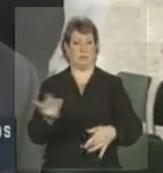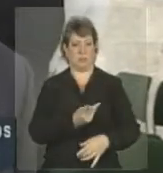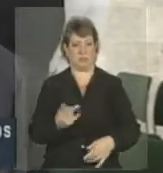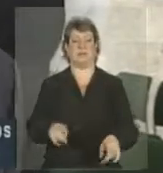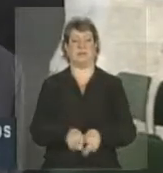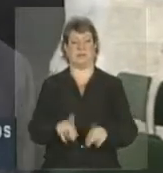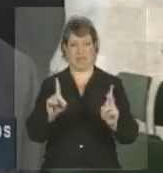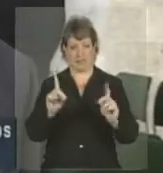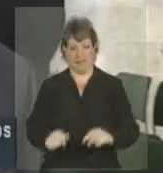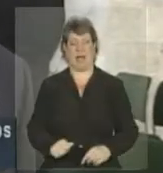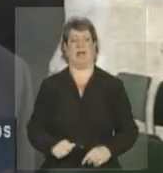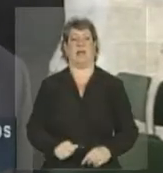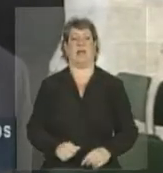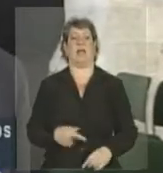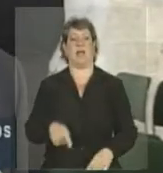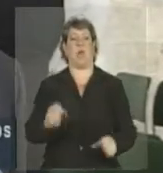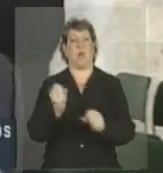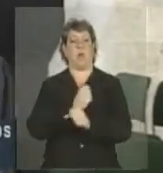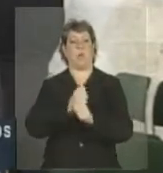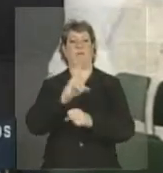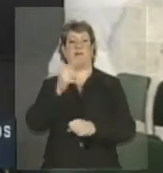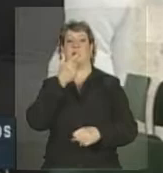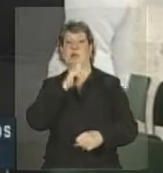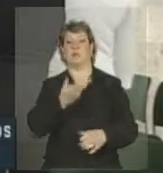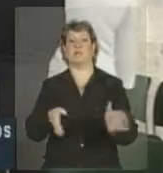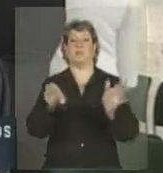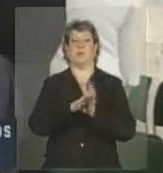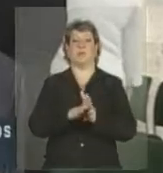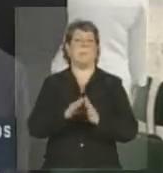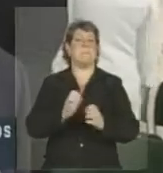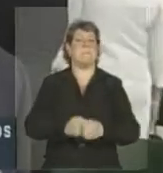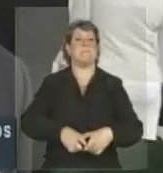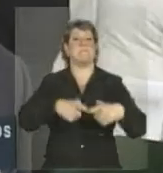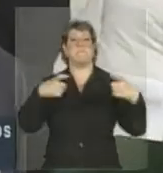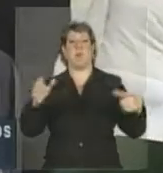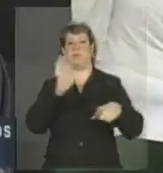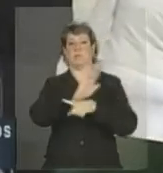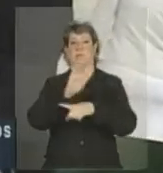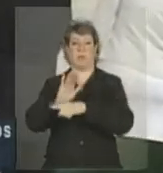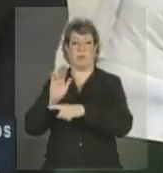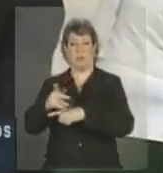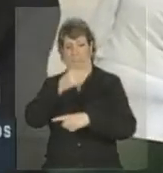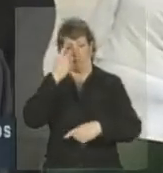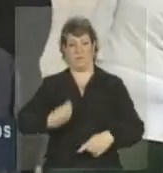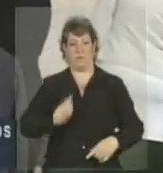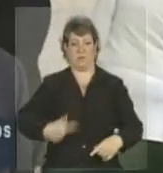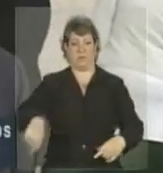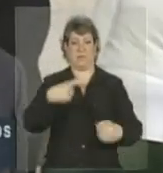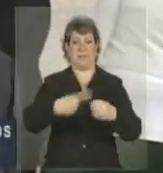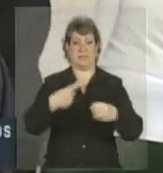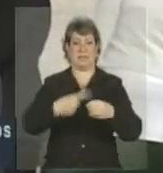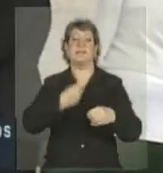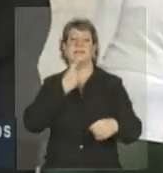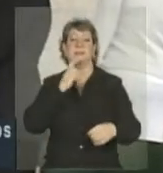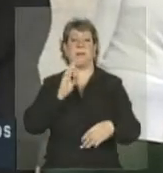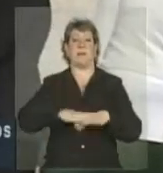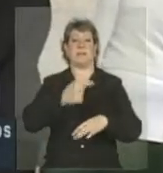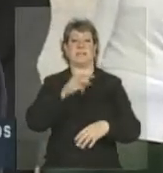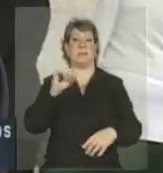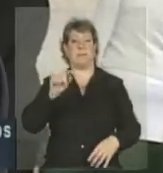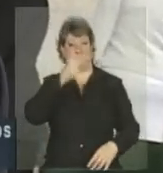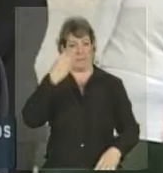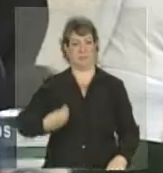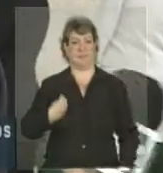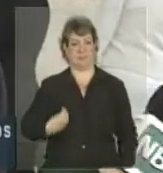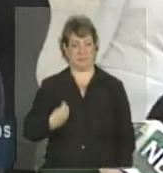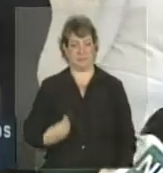que é a obra que vai atingir o maior número possível de habitantes na cidade de Campinas, mais de 700 mil